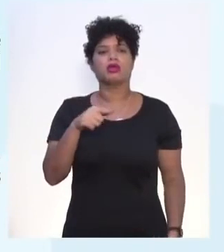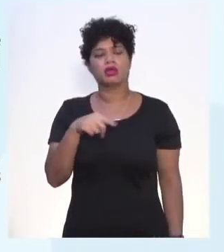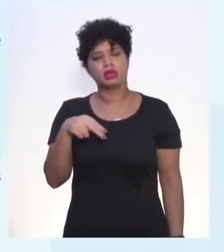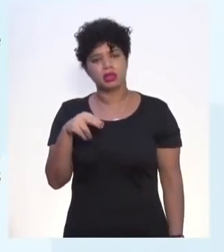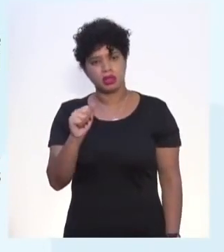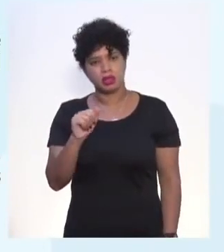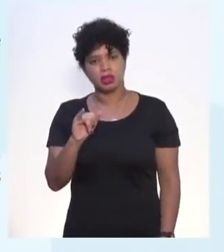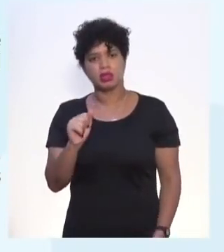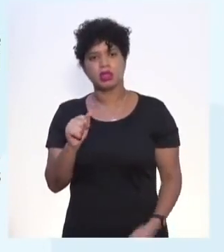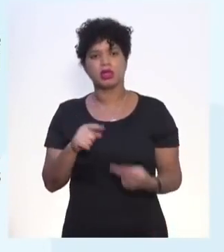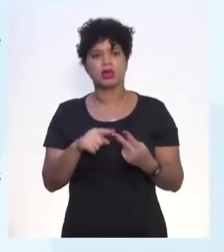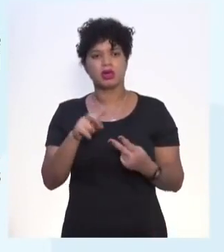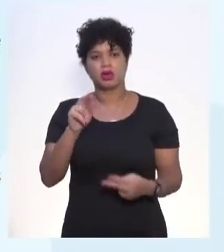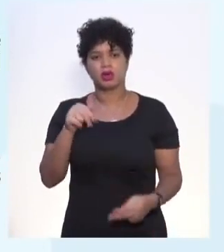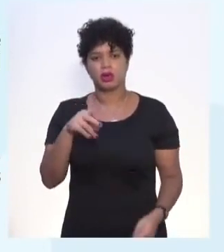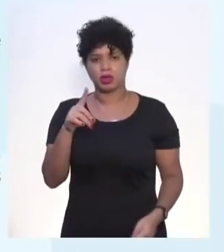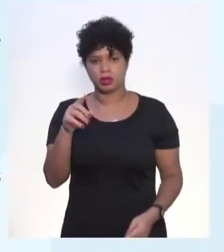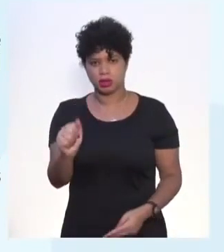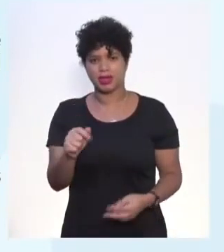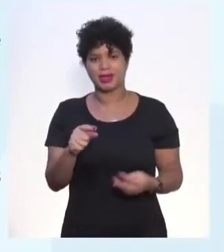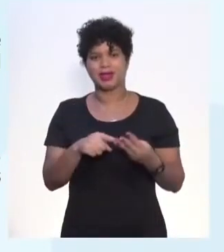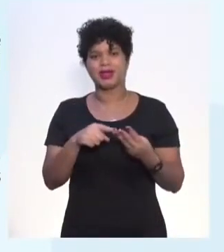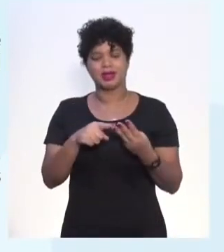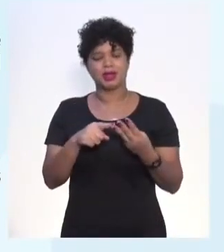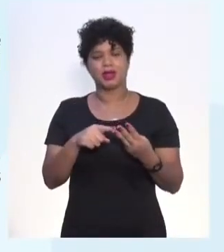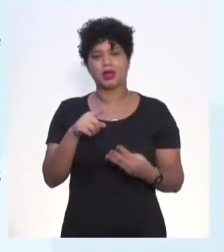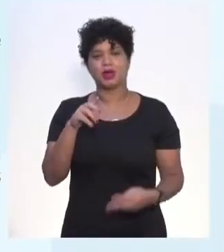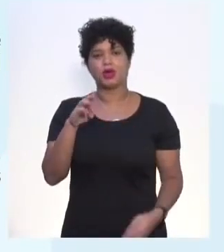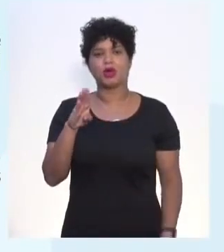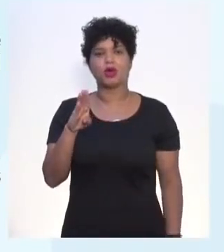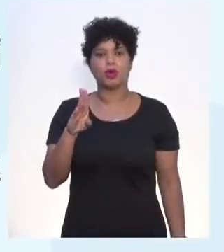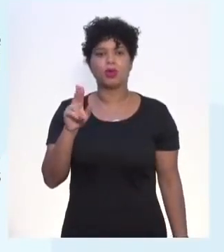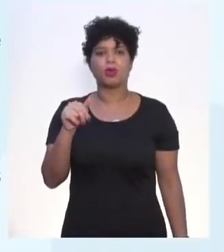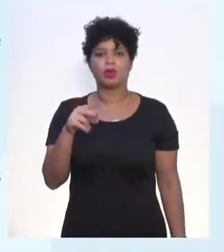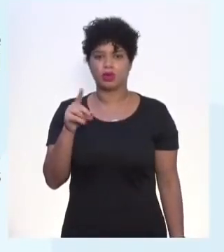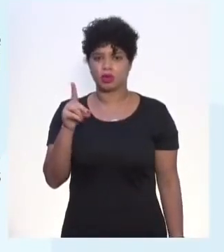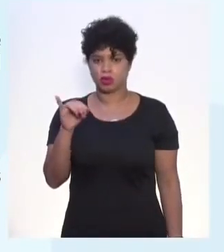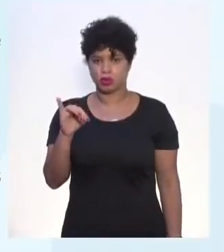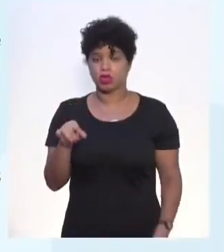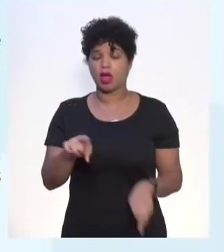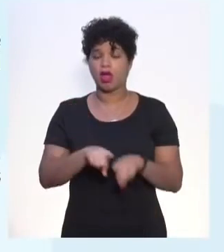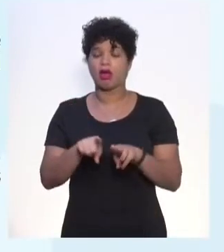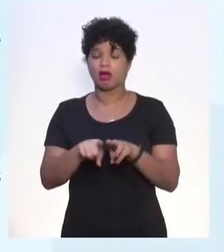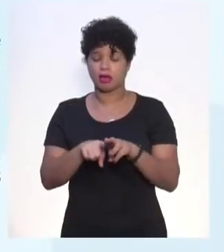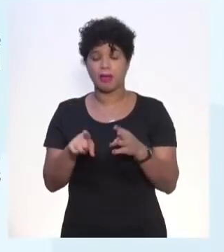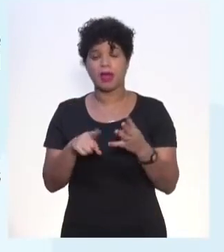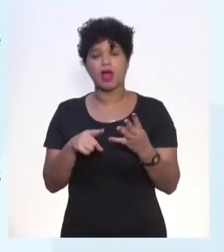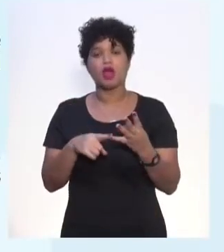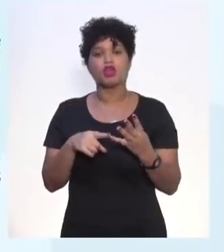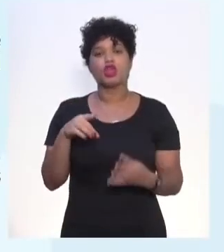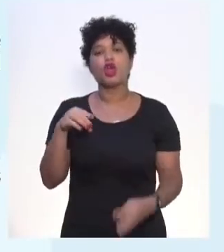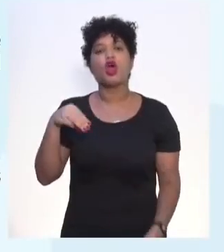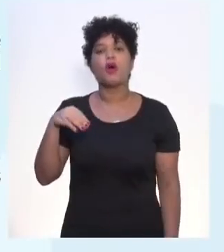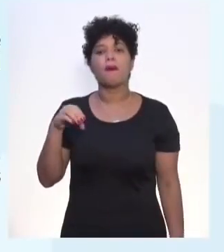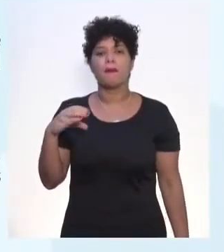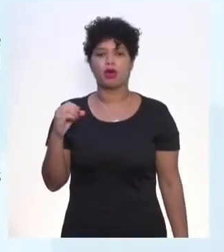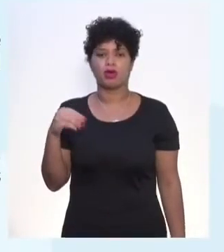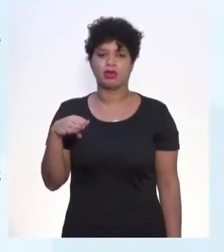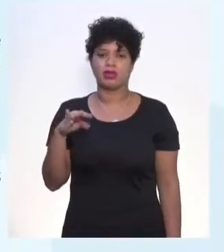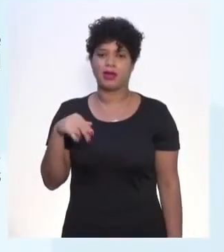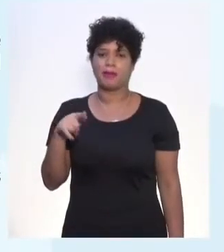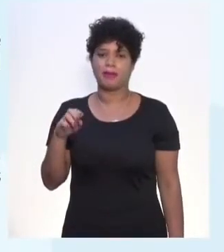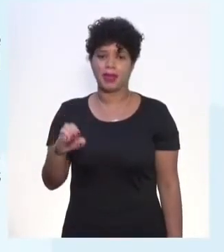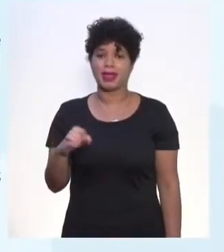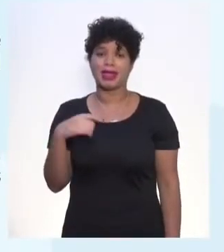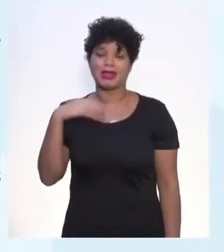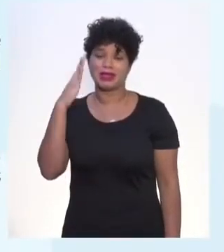e partes de Moçambique na revolta de Maji-Maji, que teve como líder esse nome que eu vou tentar, pessoal, não